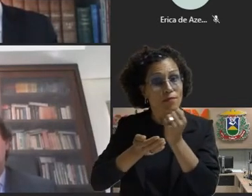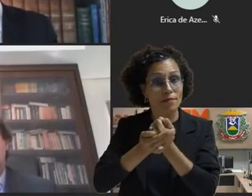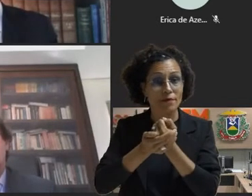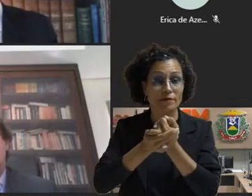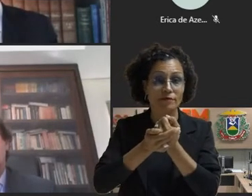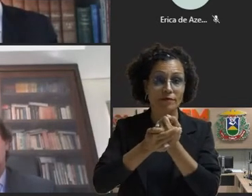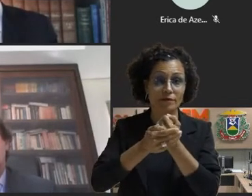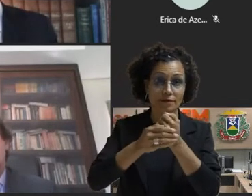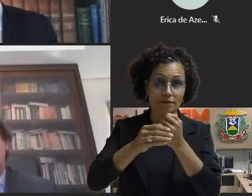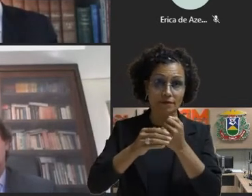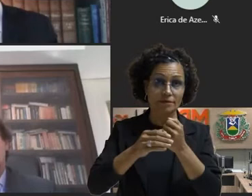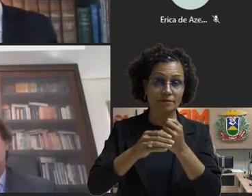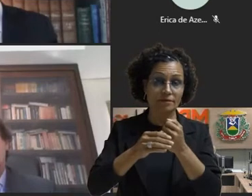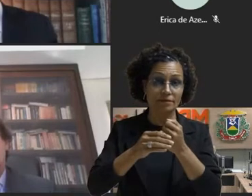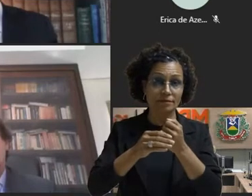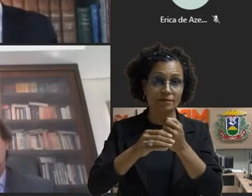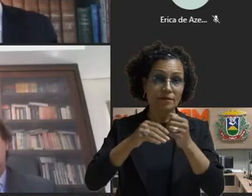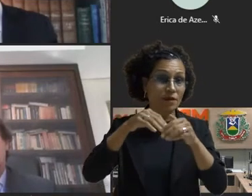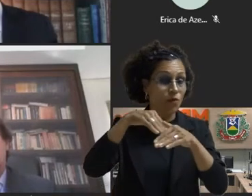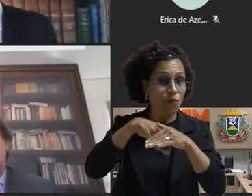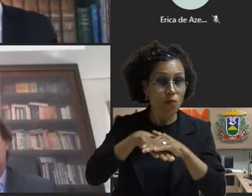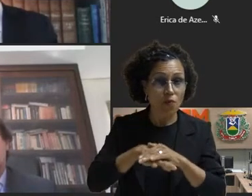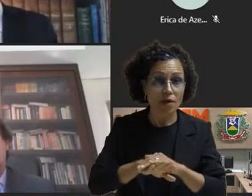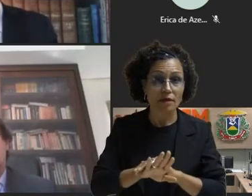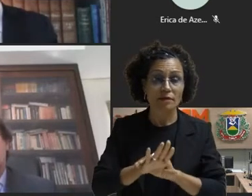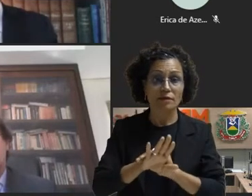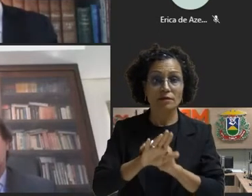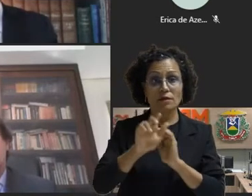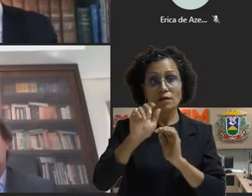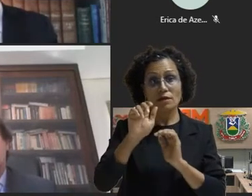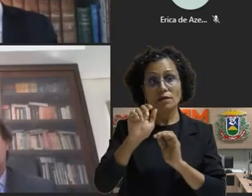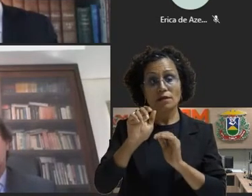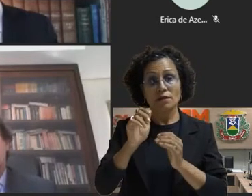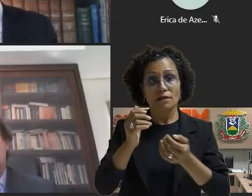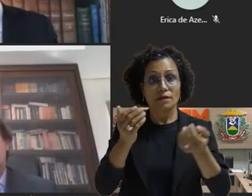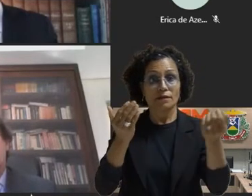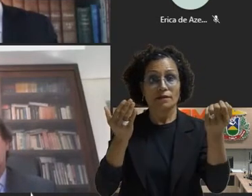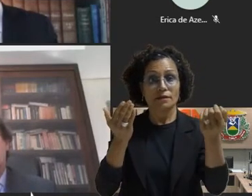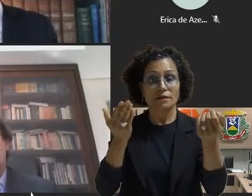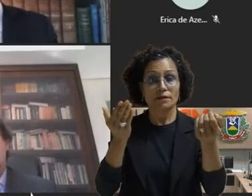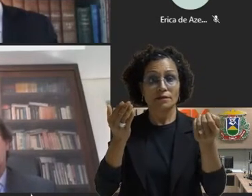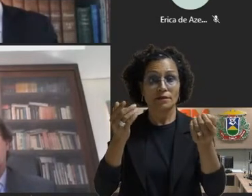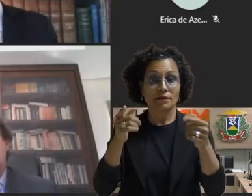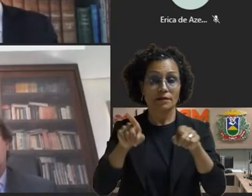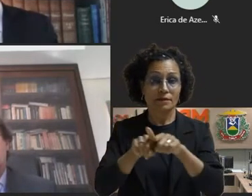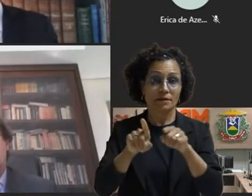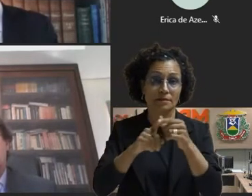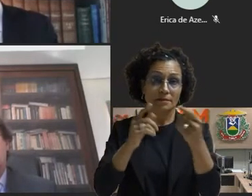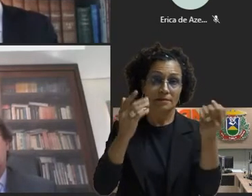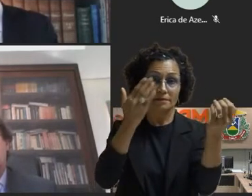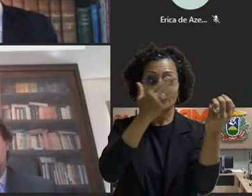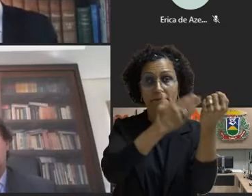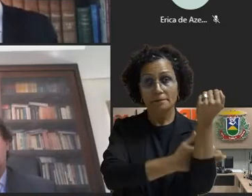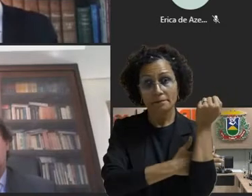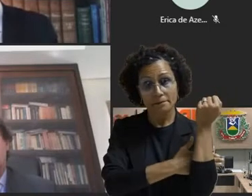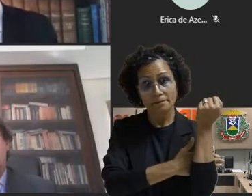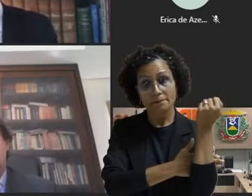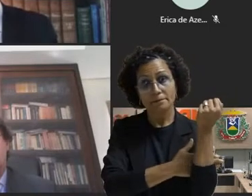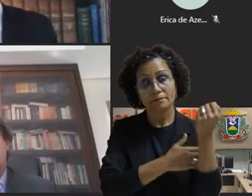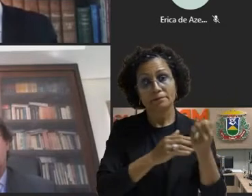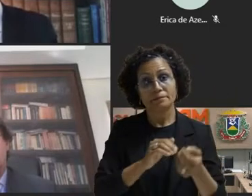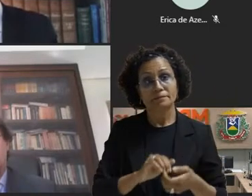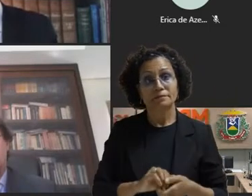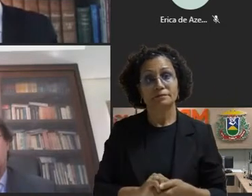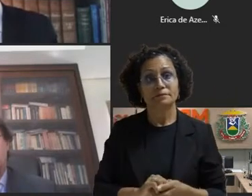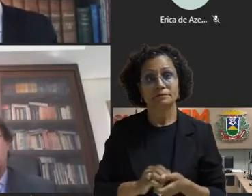artigo 68 do regimento e declarar meu impedimento. Porque, assim, em